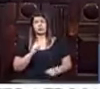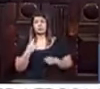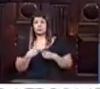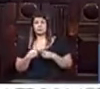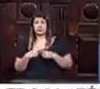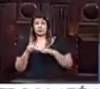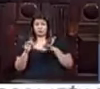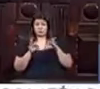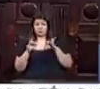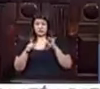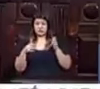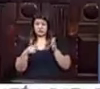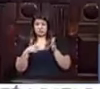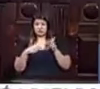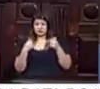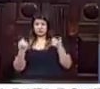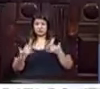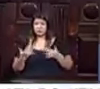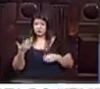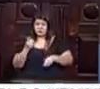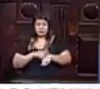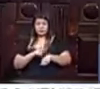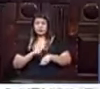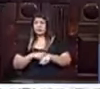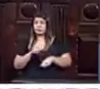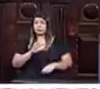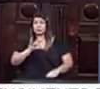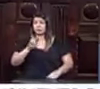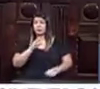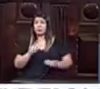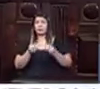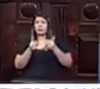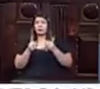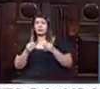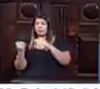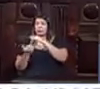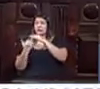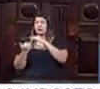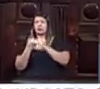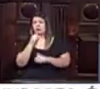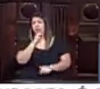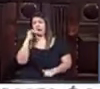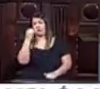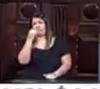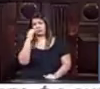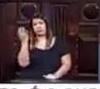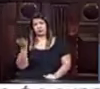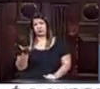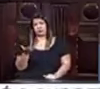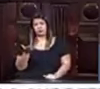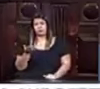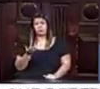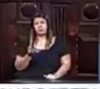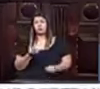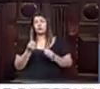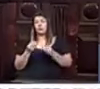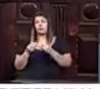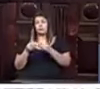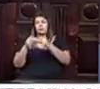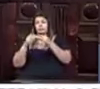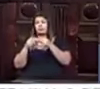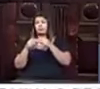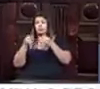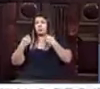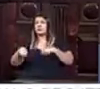o momento, não é para priorizar o pagamento de uma grande empresa, como por exemplo a Light. Porque nesse momento,